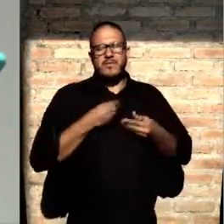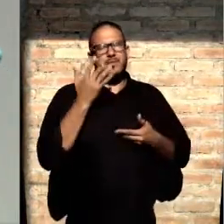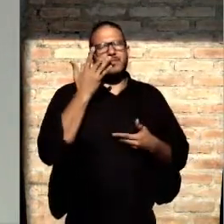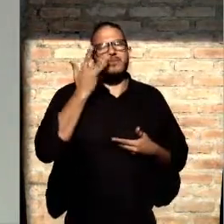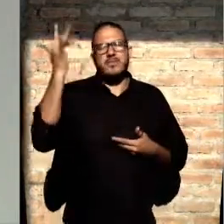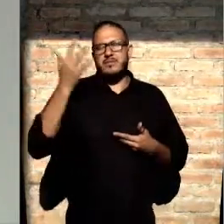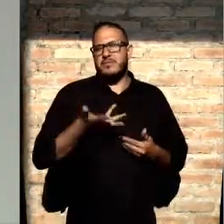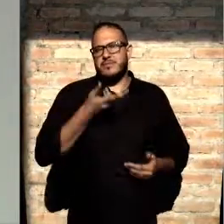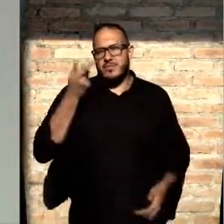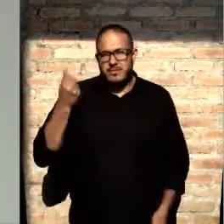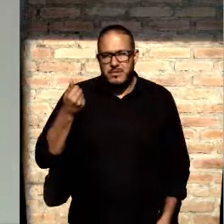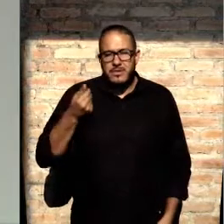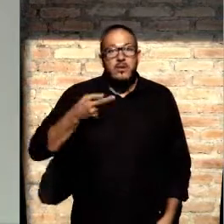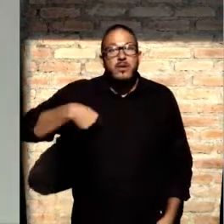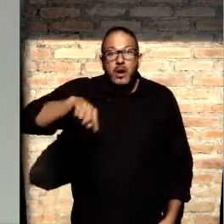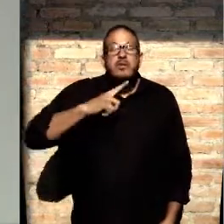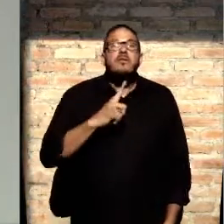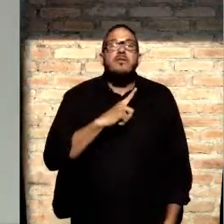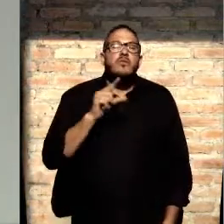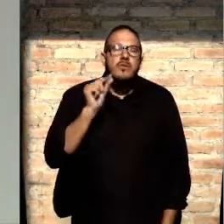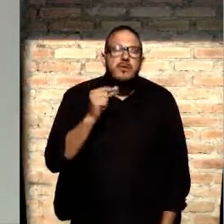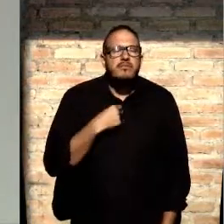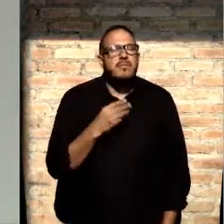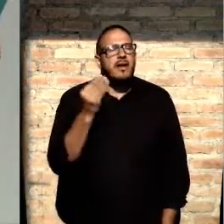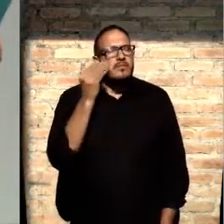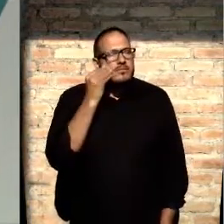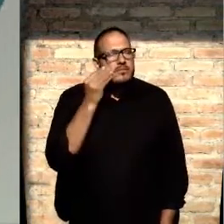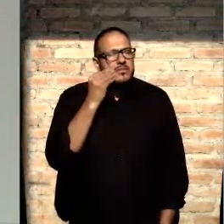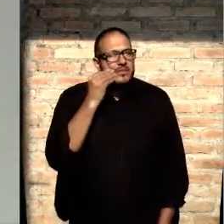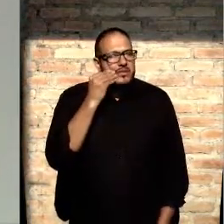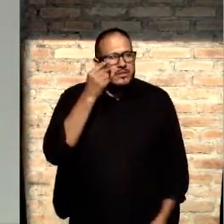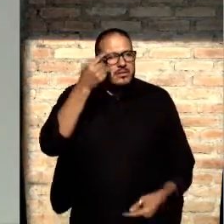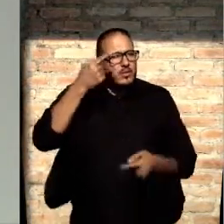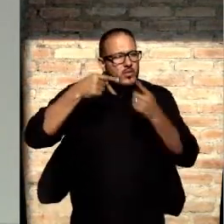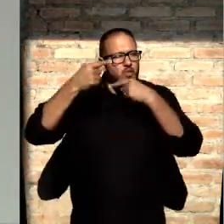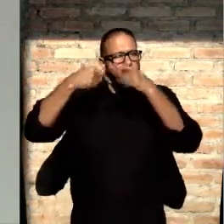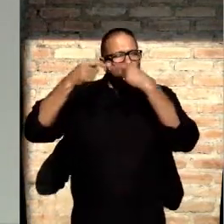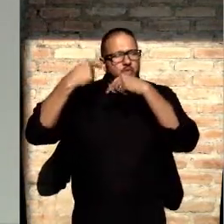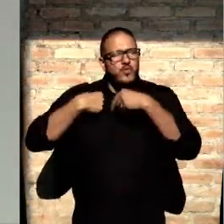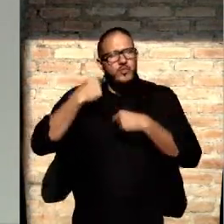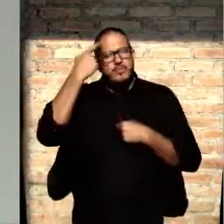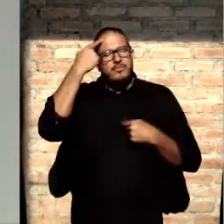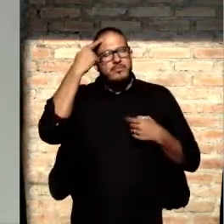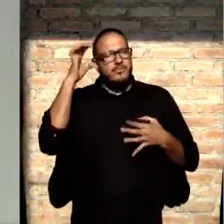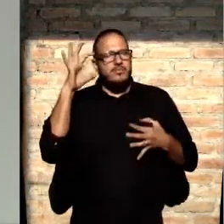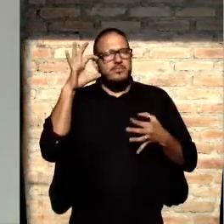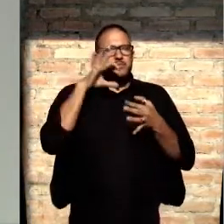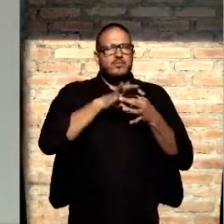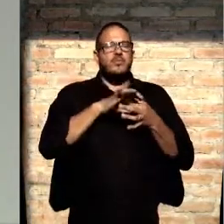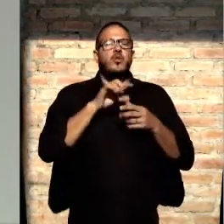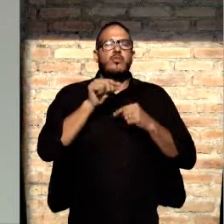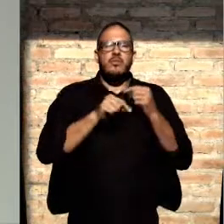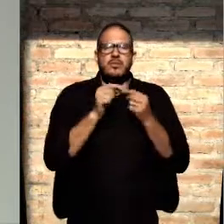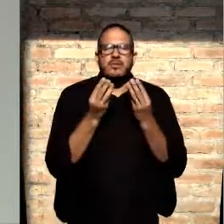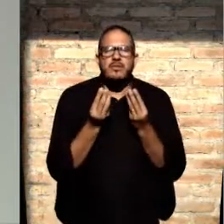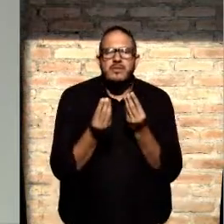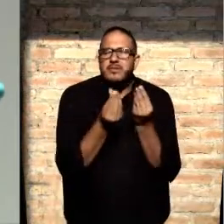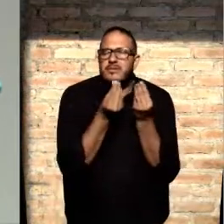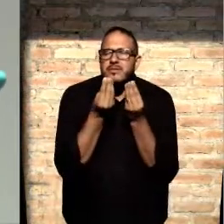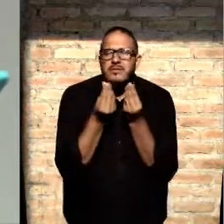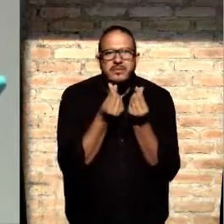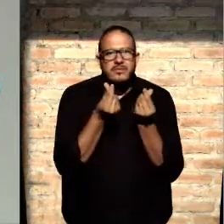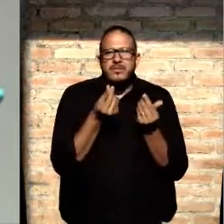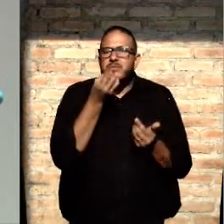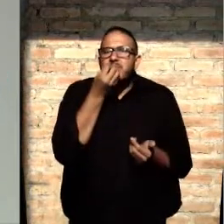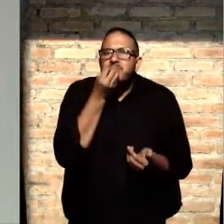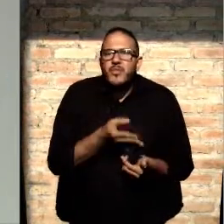a chance de nos recuperar e reconectar mos com o essencial como é bom